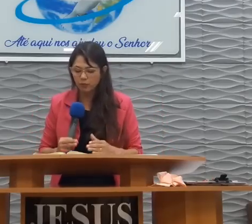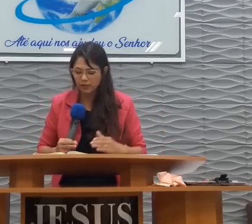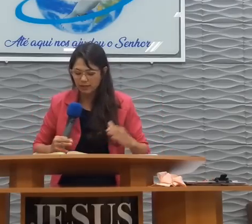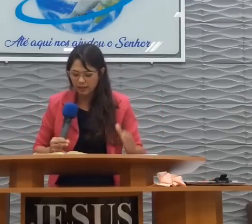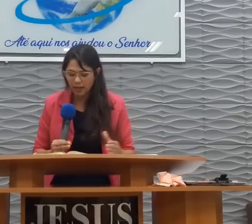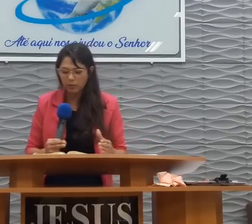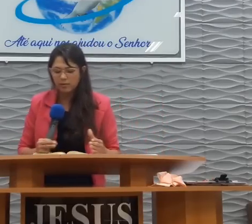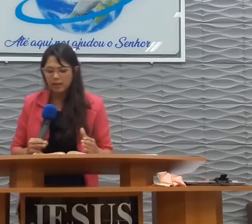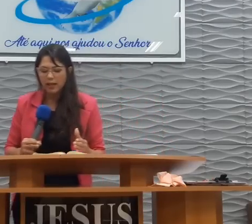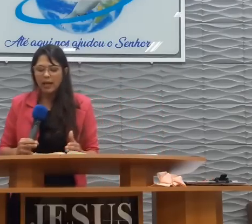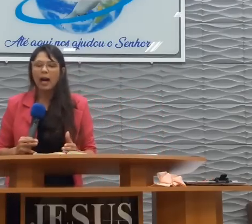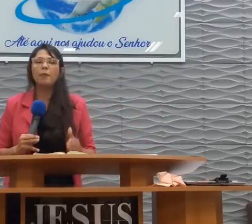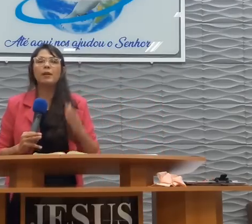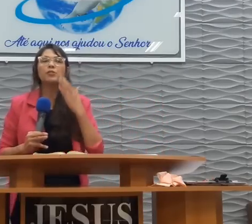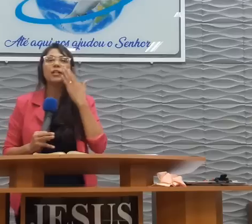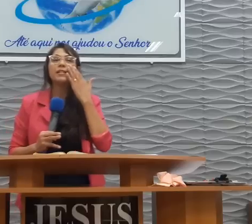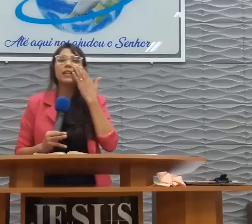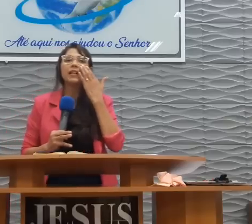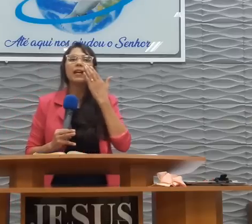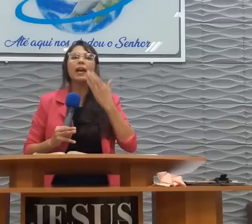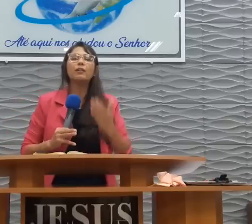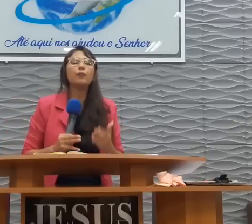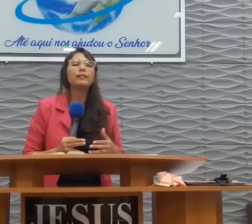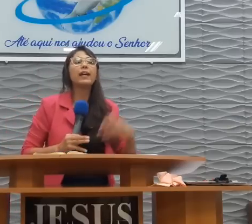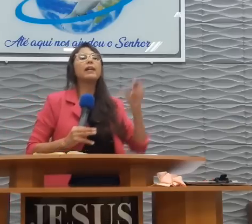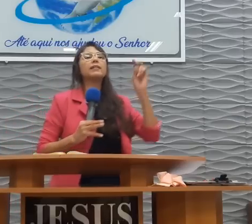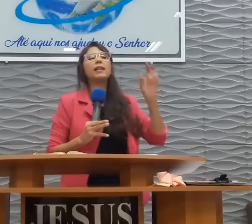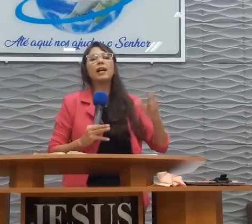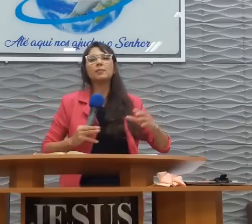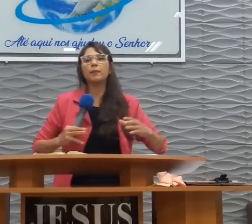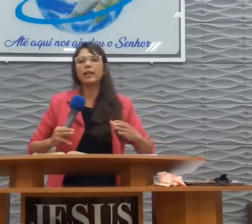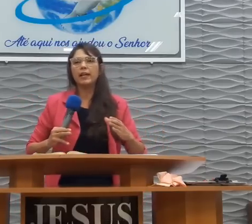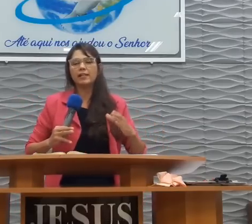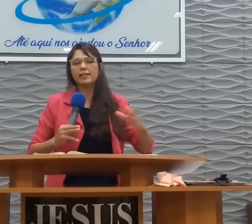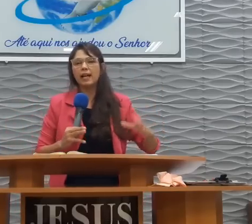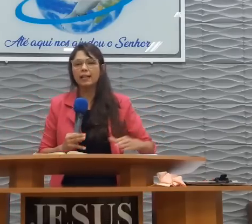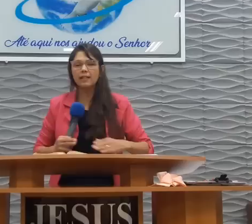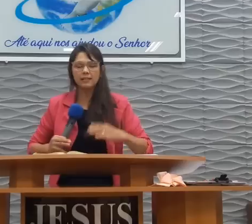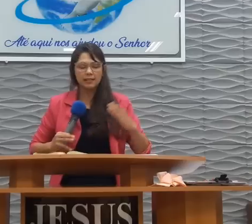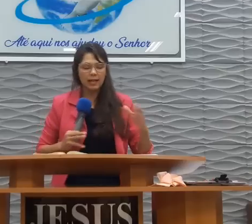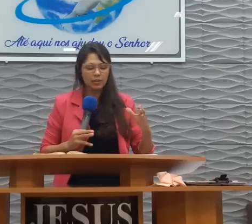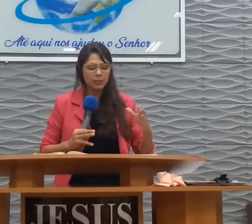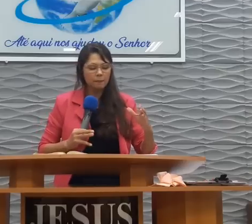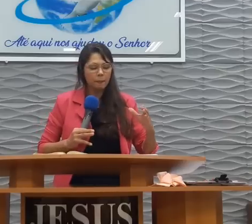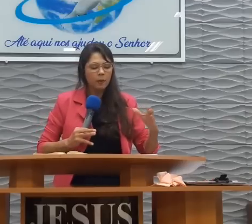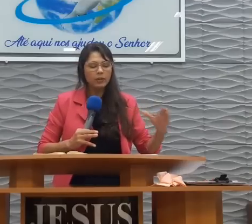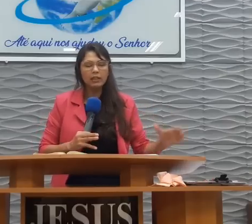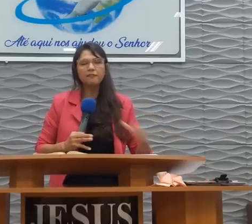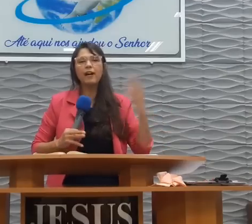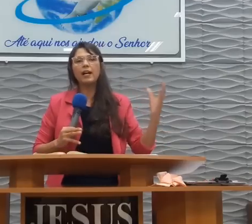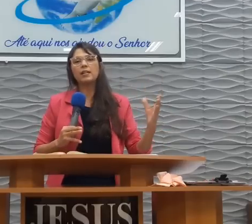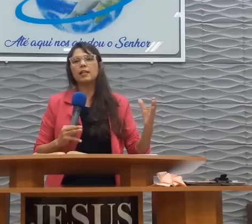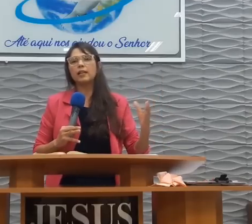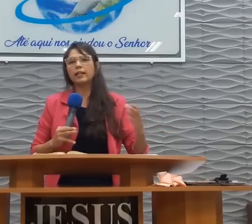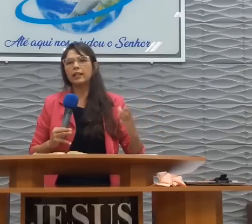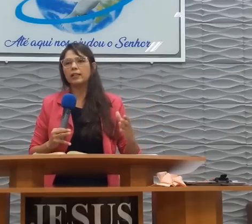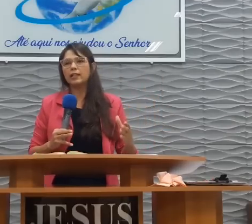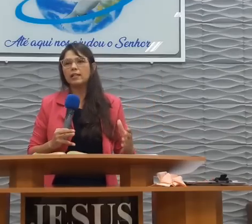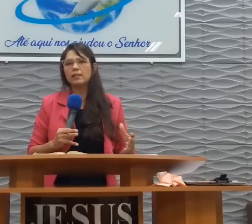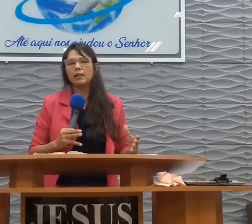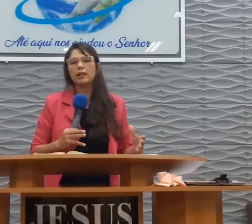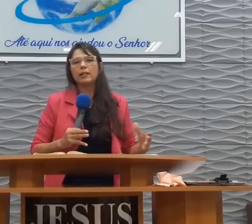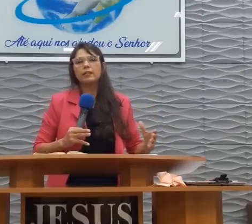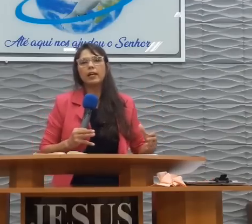com um dos filisteus, a Bíblia diz que ele foi até, entre aspas, né, ele sai da cidade, quando ele faz ali